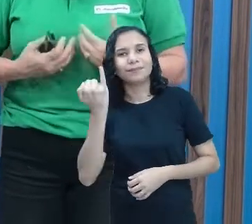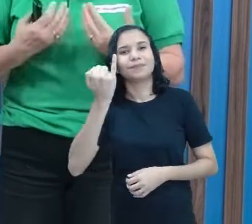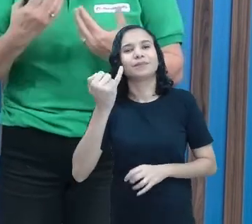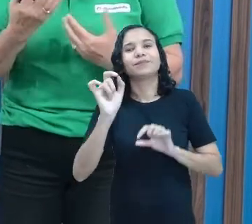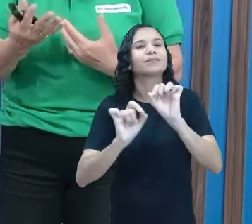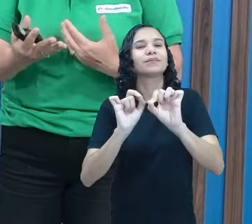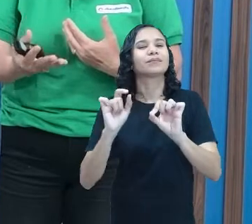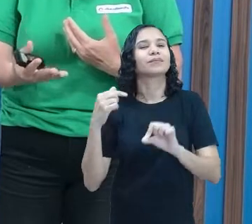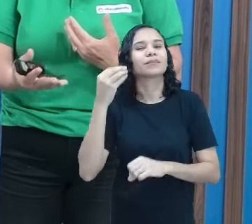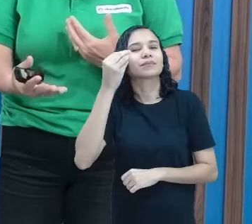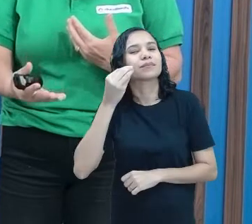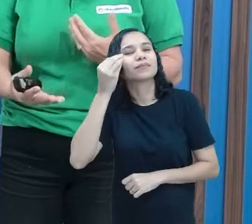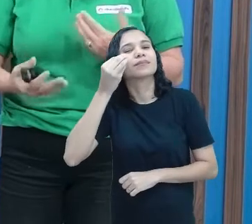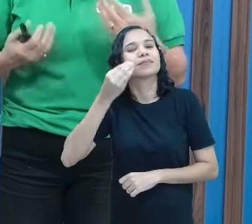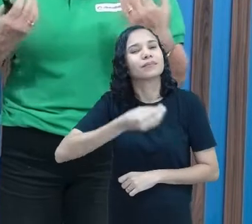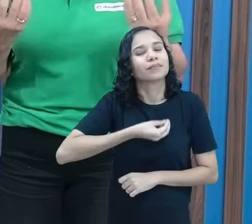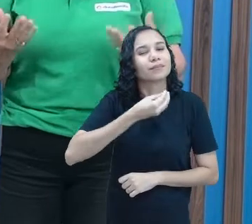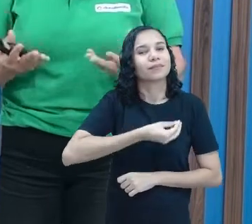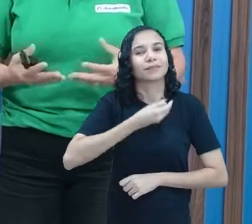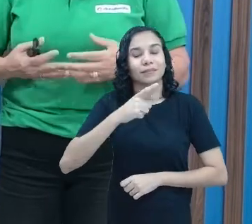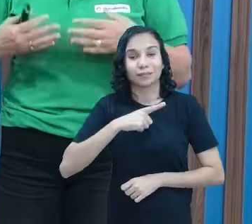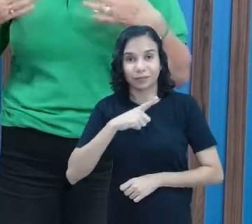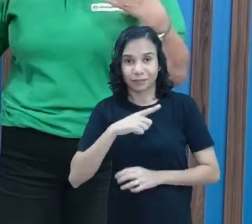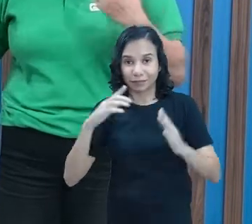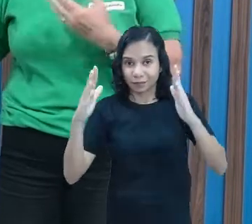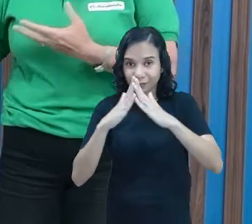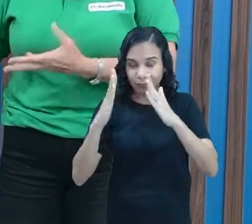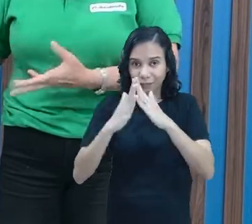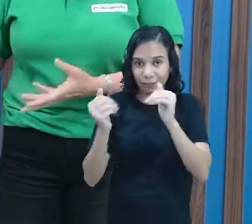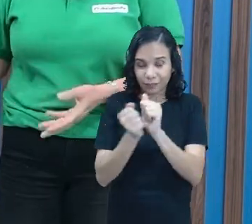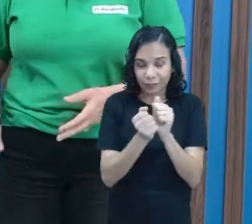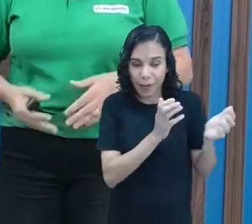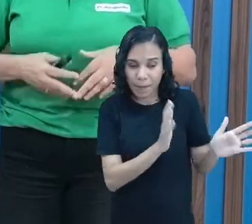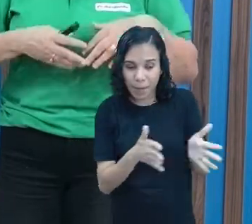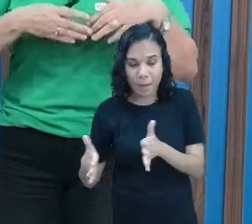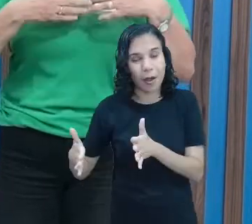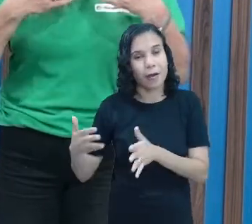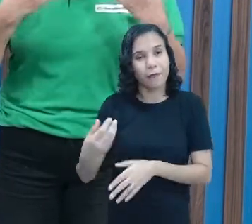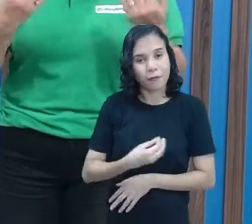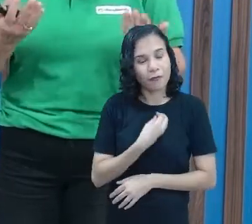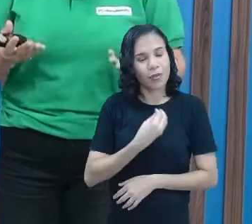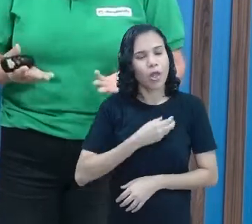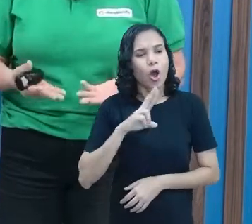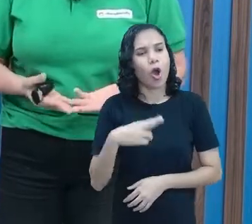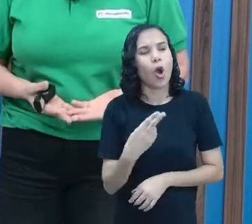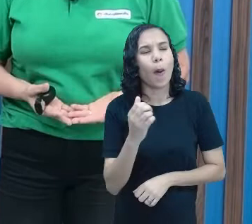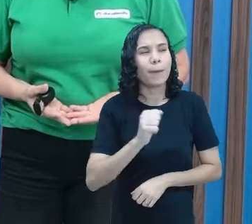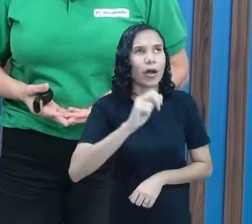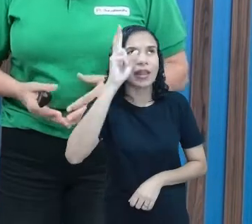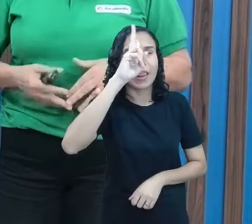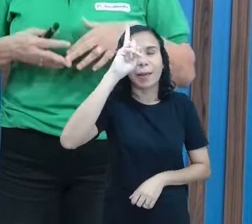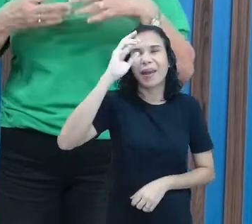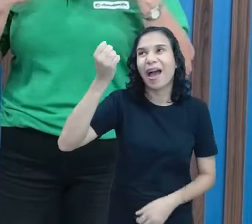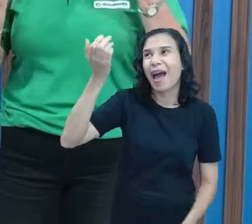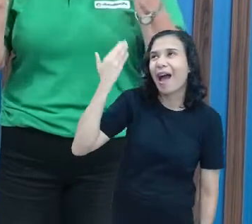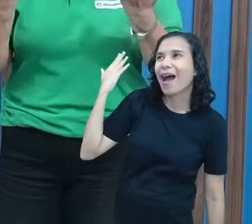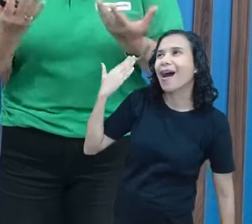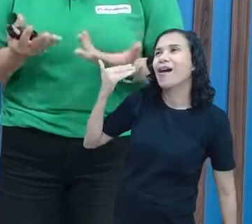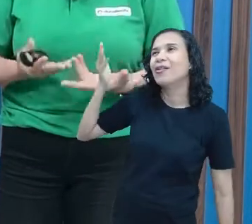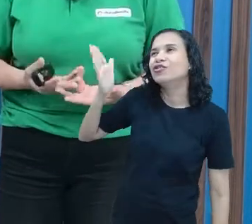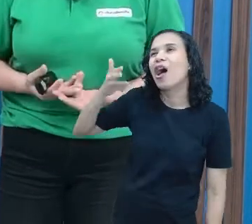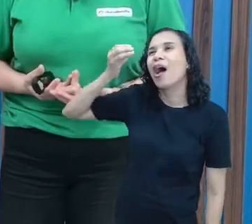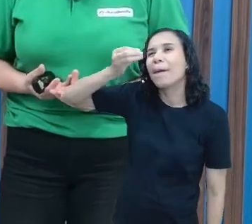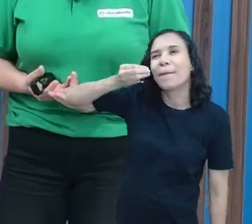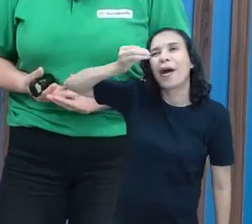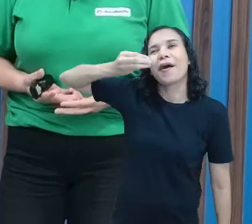Que vivência vocês têm em casa com todas essas fases, ou vocês podem lembrar o passado que vocês já